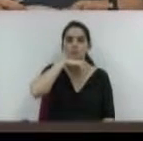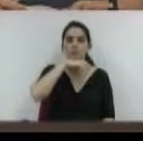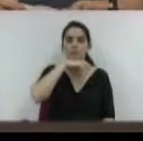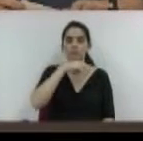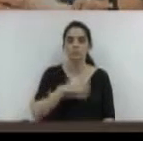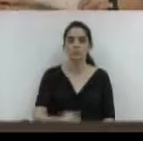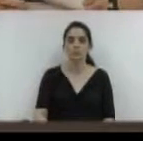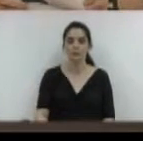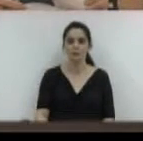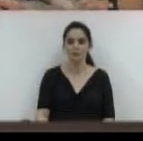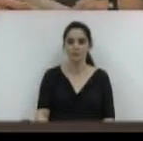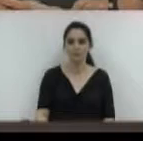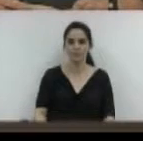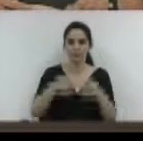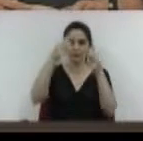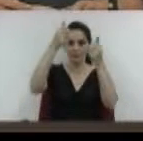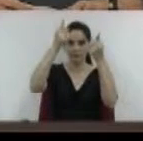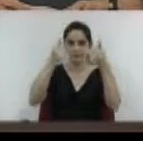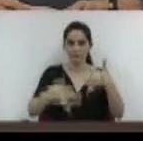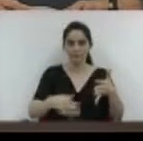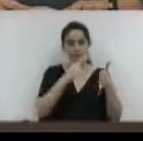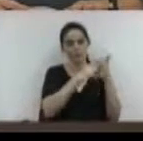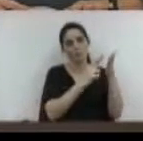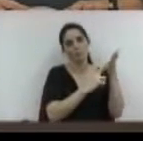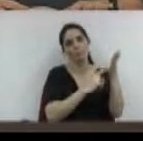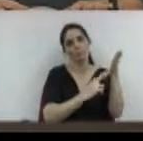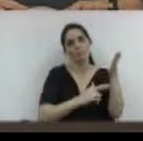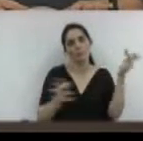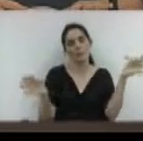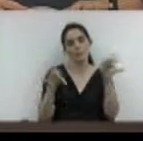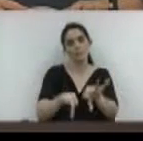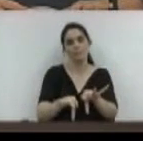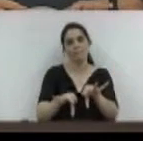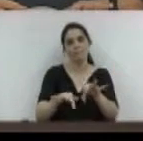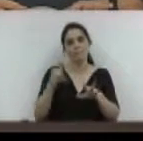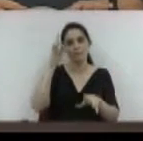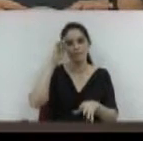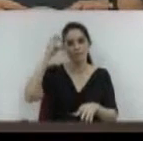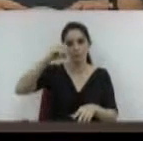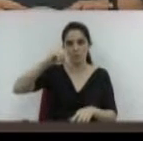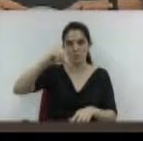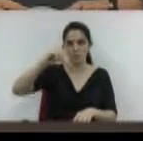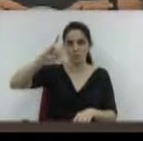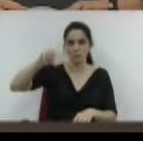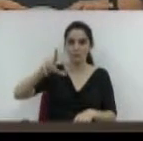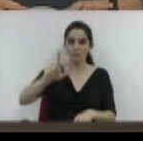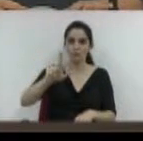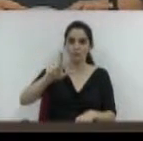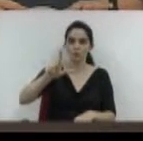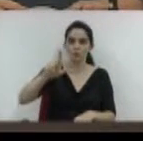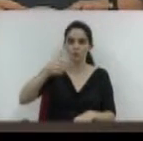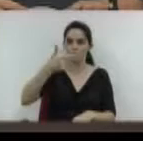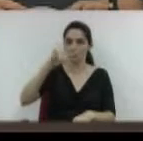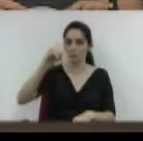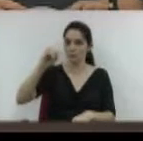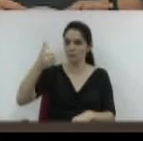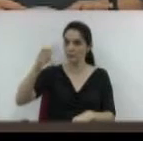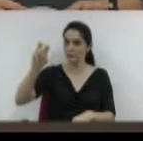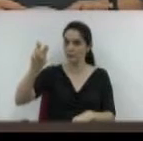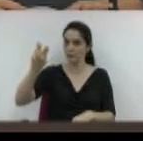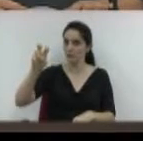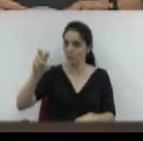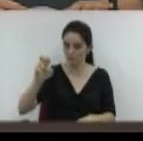Tigrão. Relatório conclusivo. Em data de 9 de junho de 2015, por intermédio